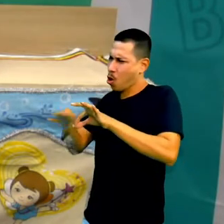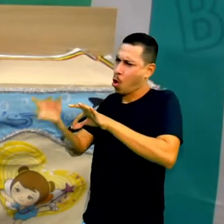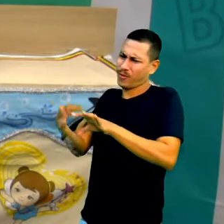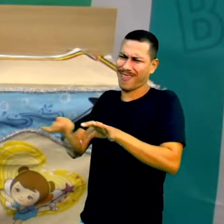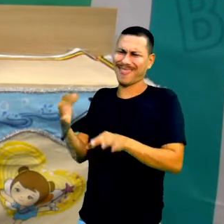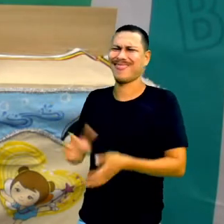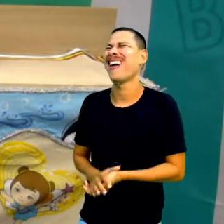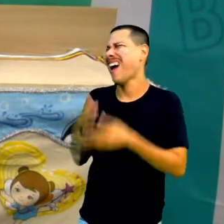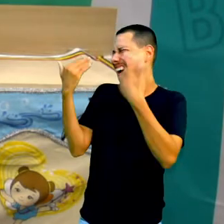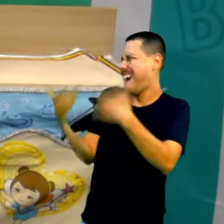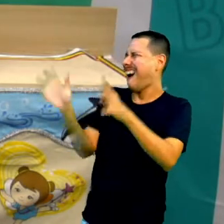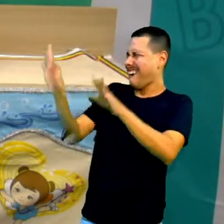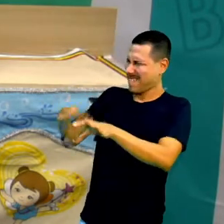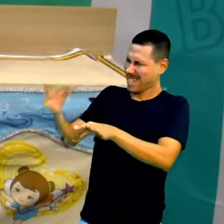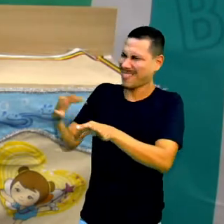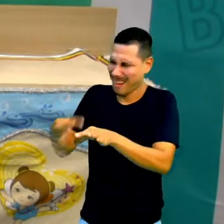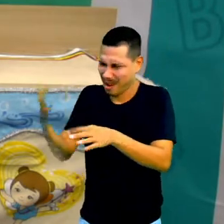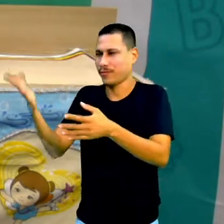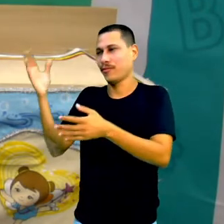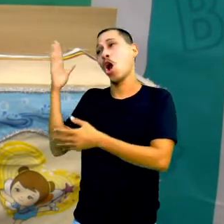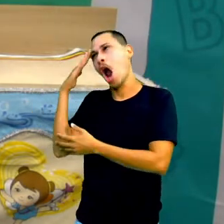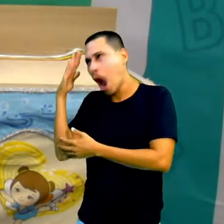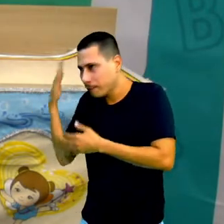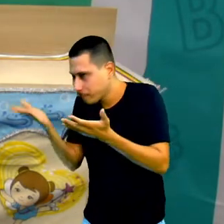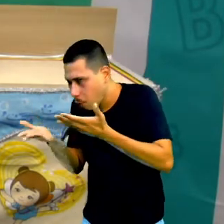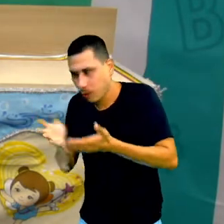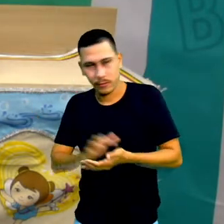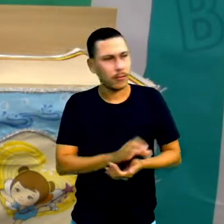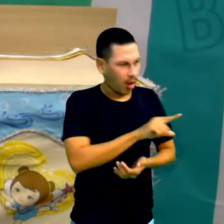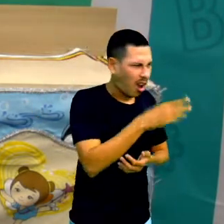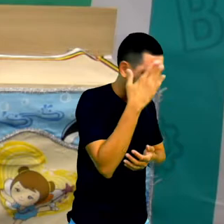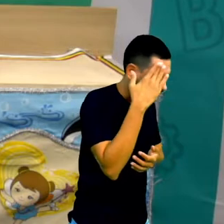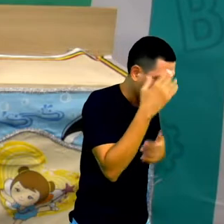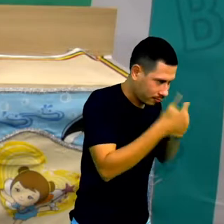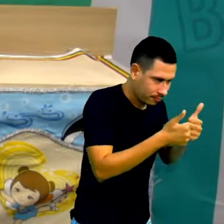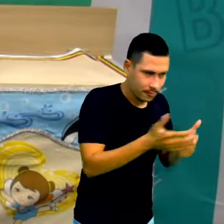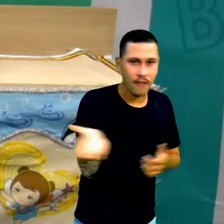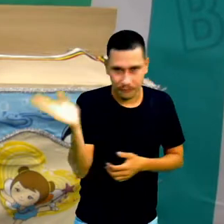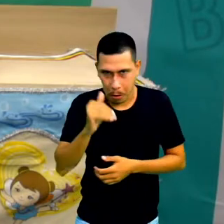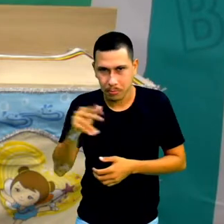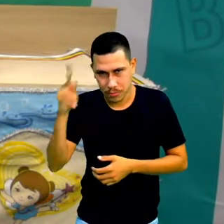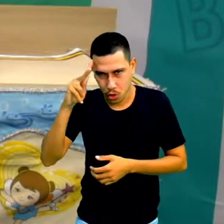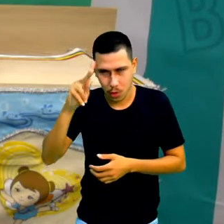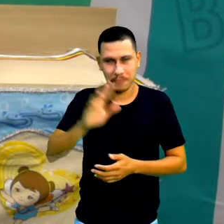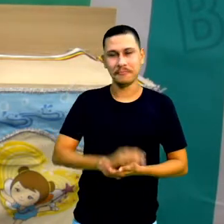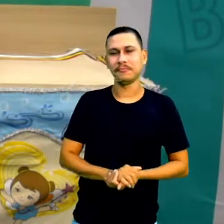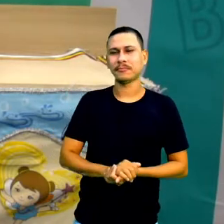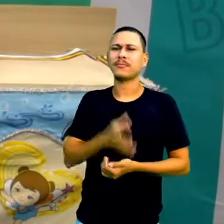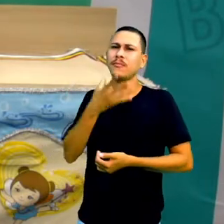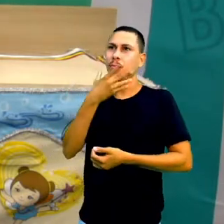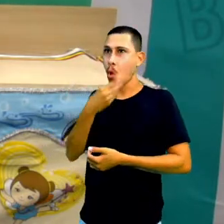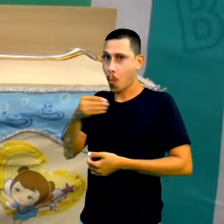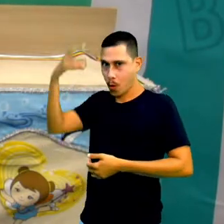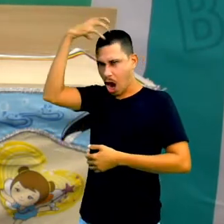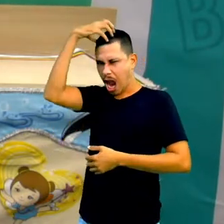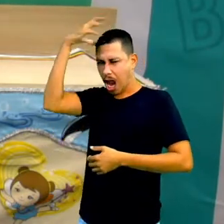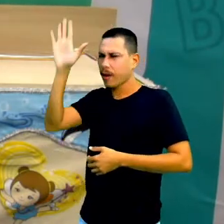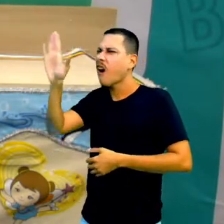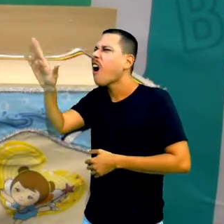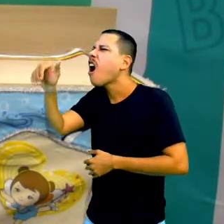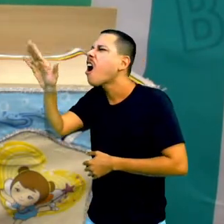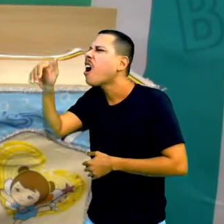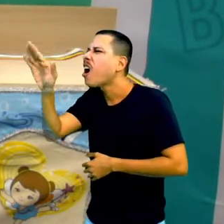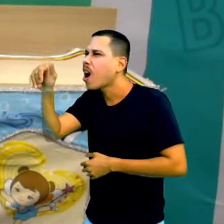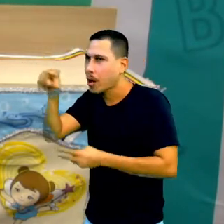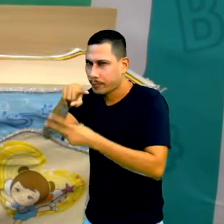Ah, costureiro. Isso. Entendesse? Ah, vamos lá. Então o rei logo mandou chamar os